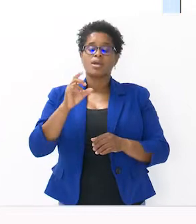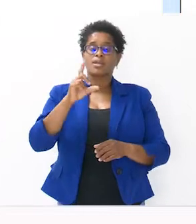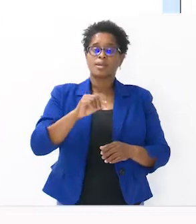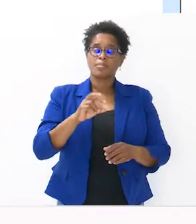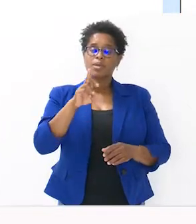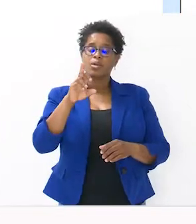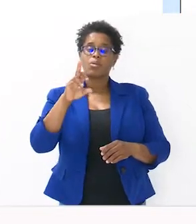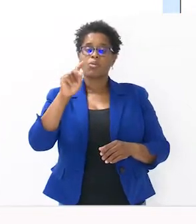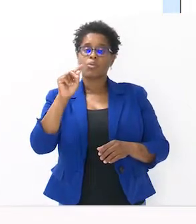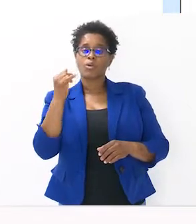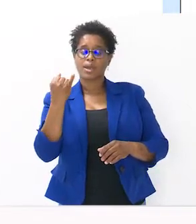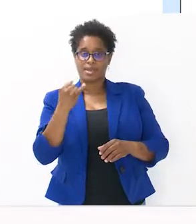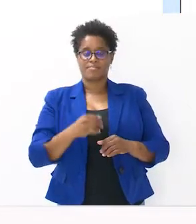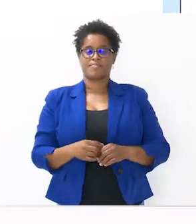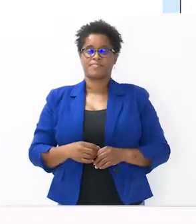o rei.